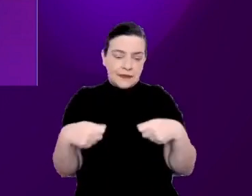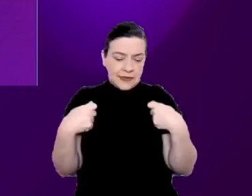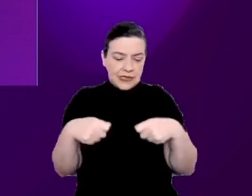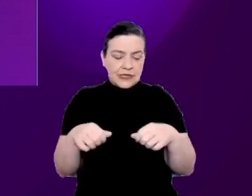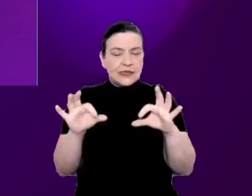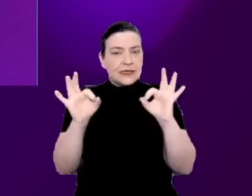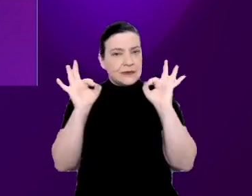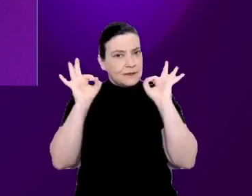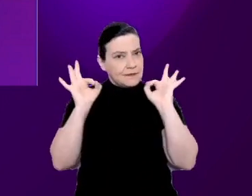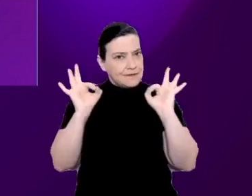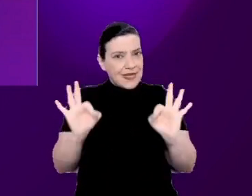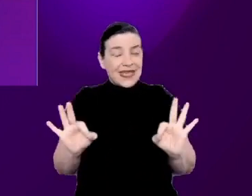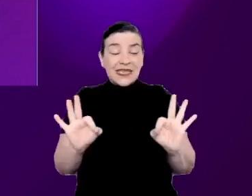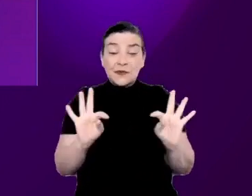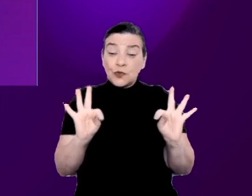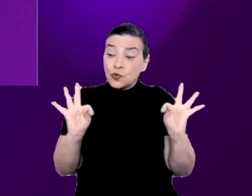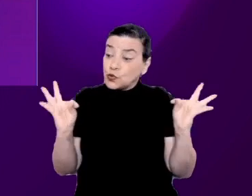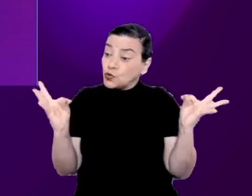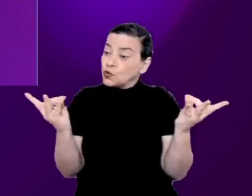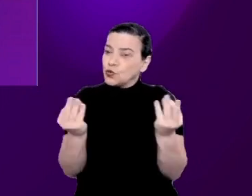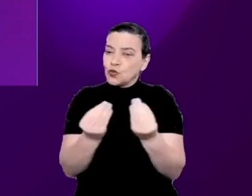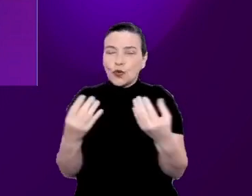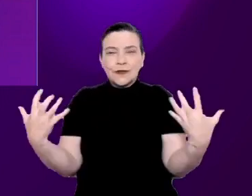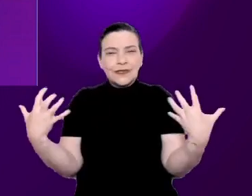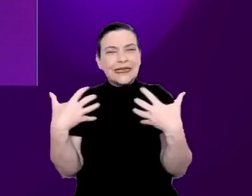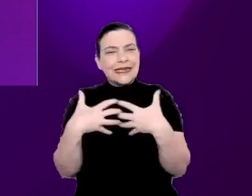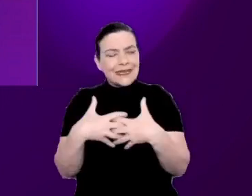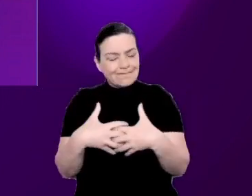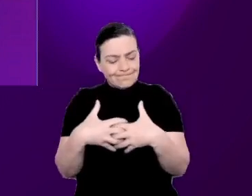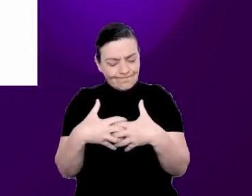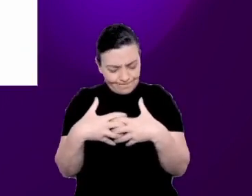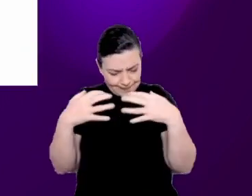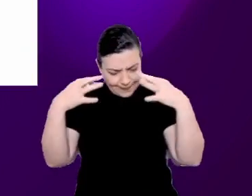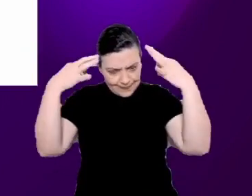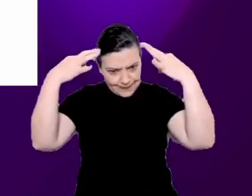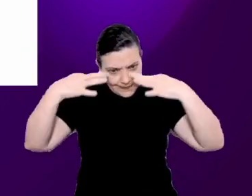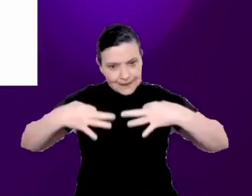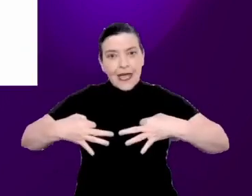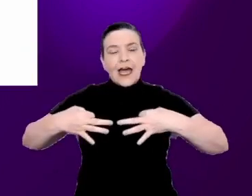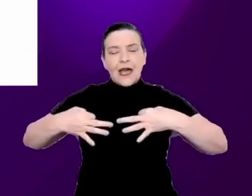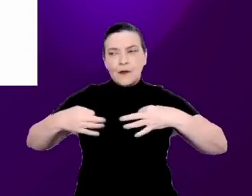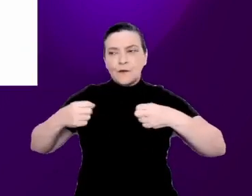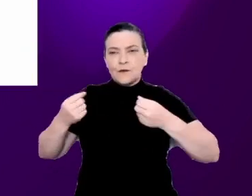estejam integrados para que a gente possa, de fato, entregar